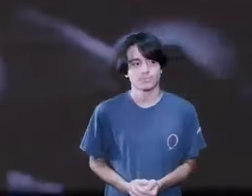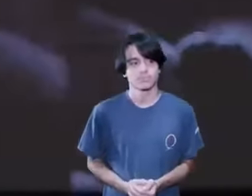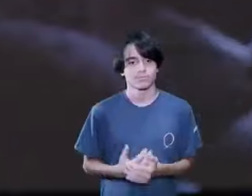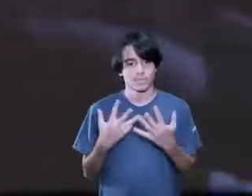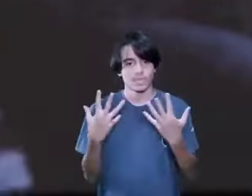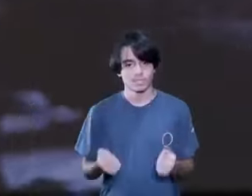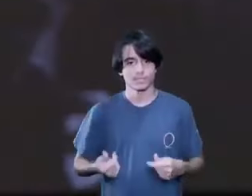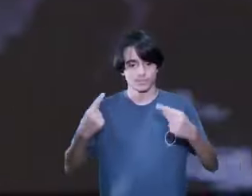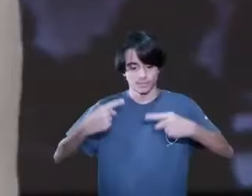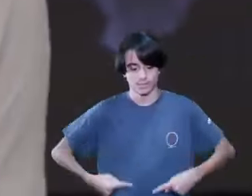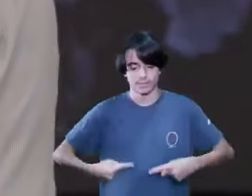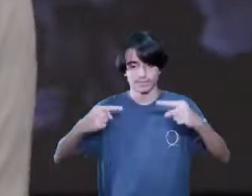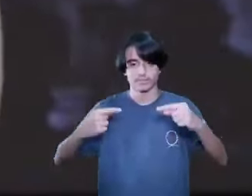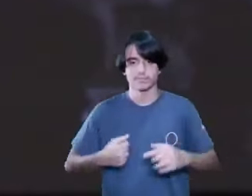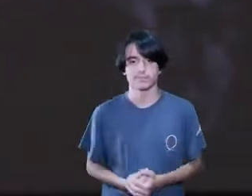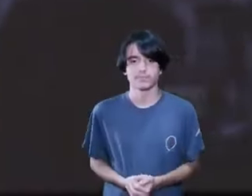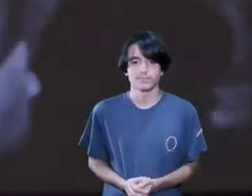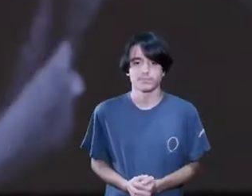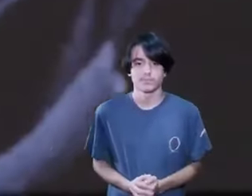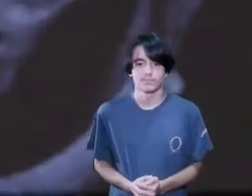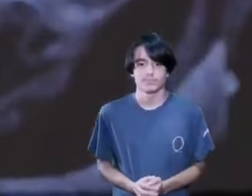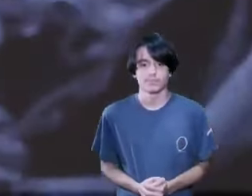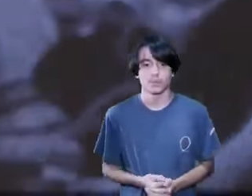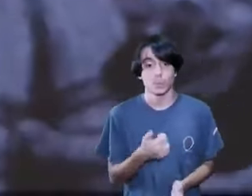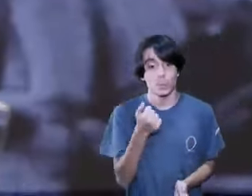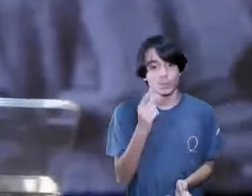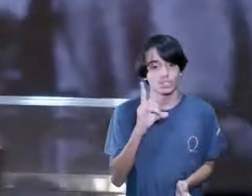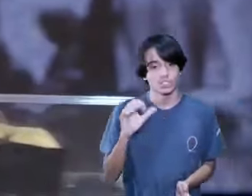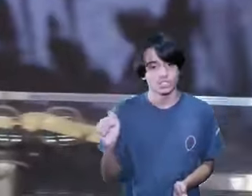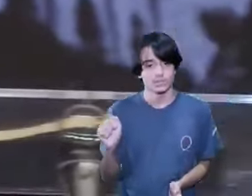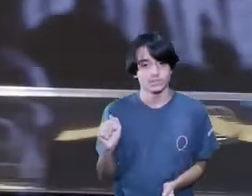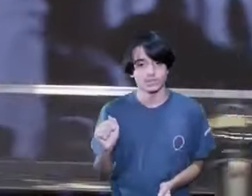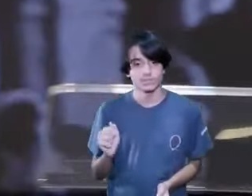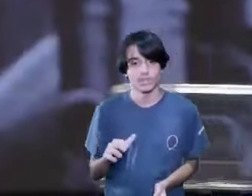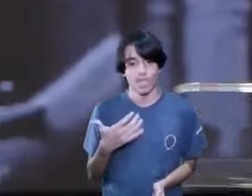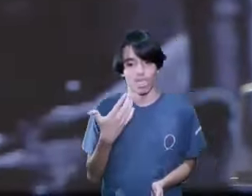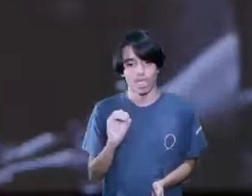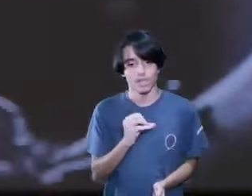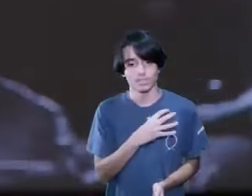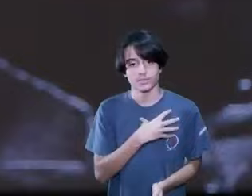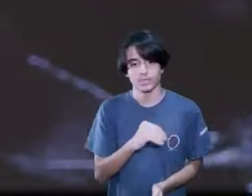o desafio. Gente, num dia, 10 filhos,